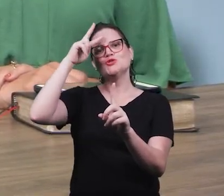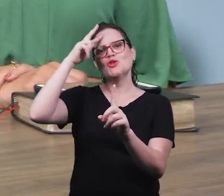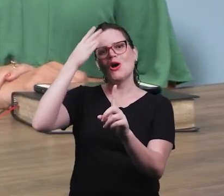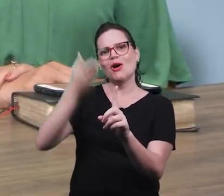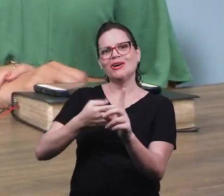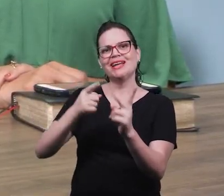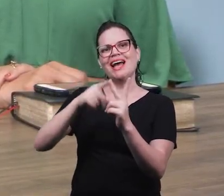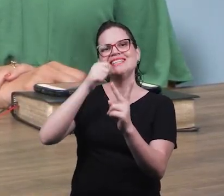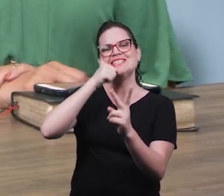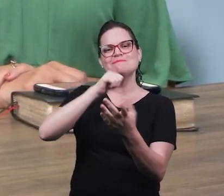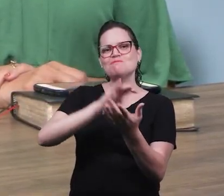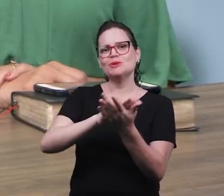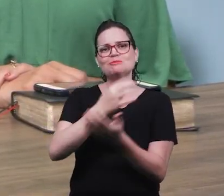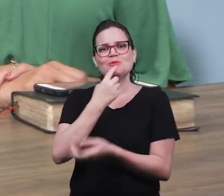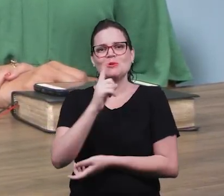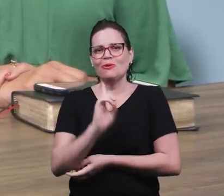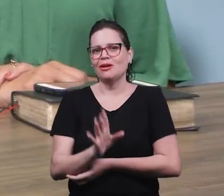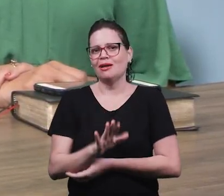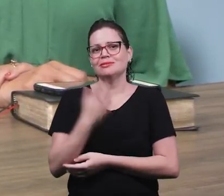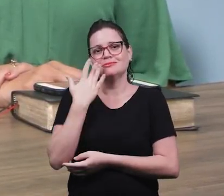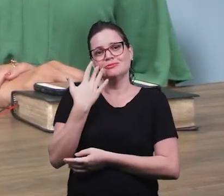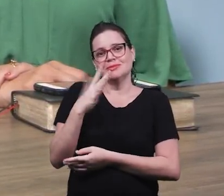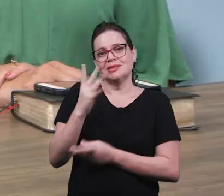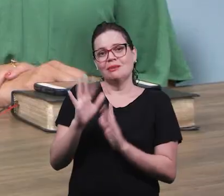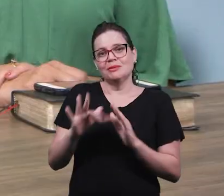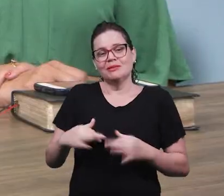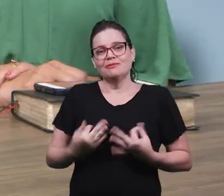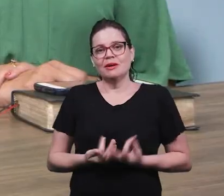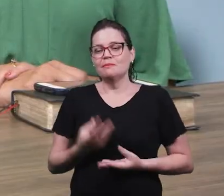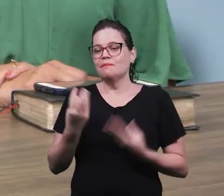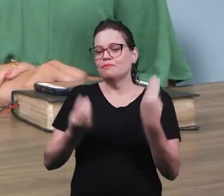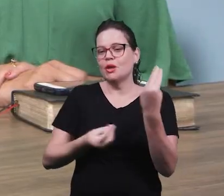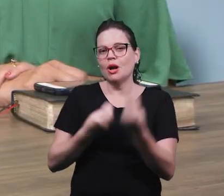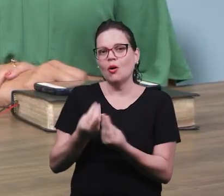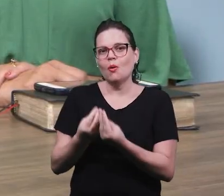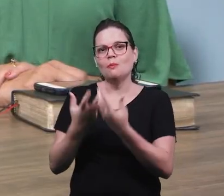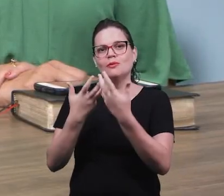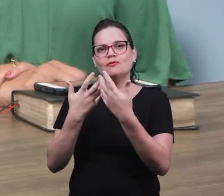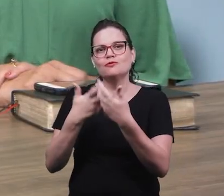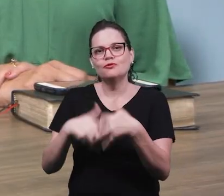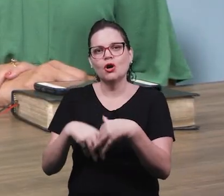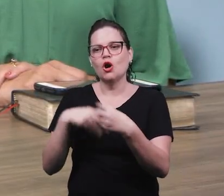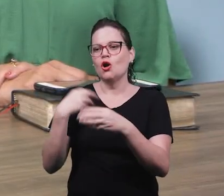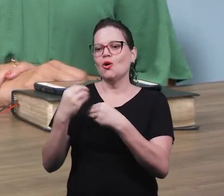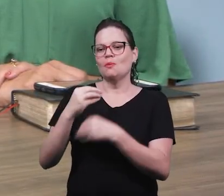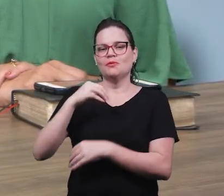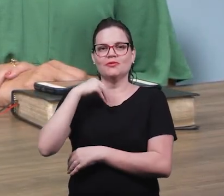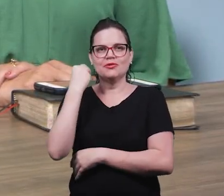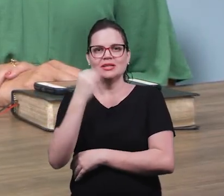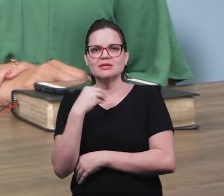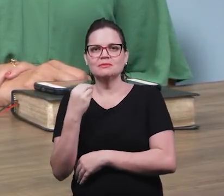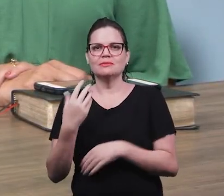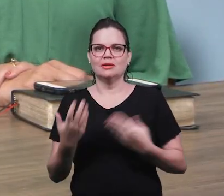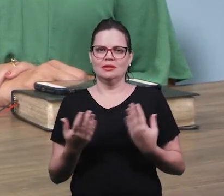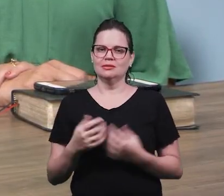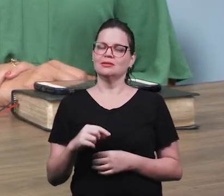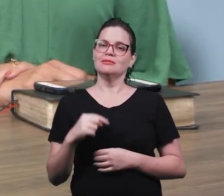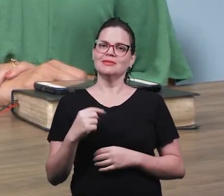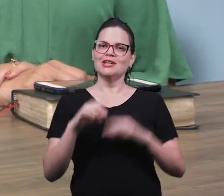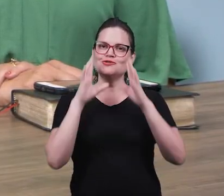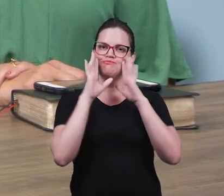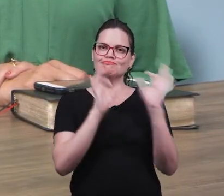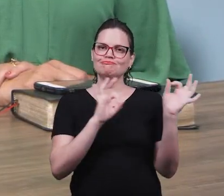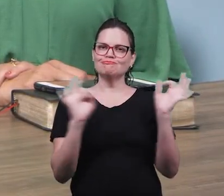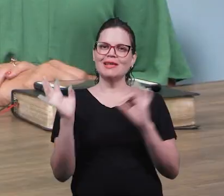esposa, a gente não sabe da família. E como que foi essa constituição da família, que para nós